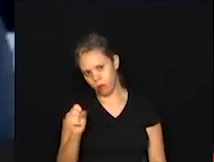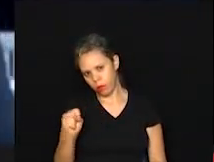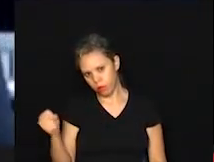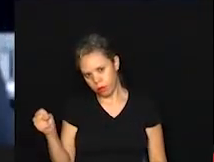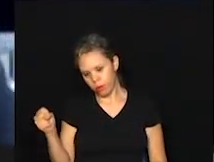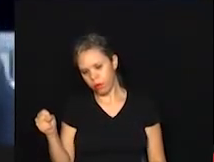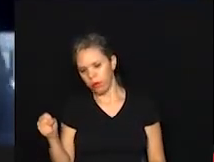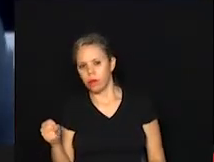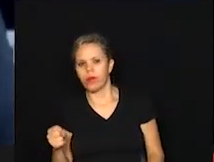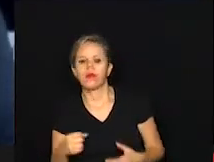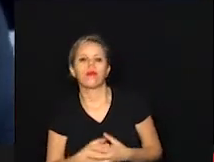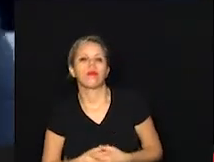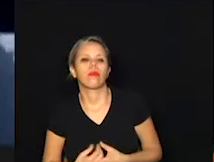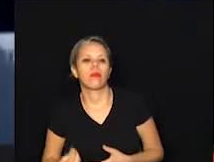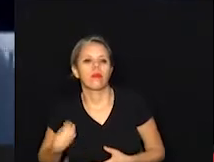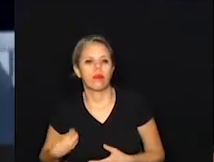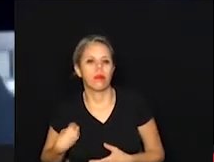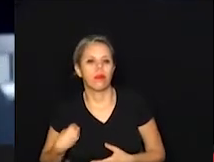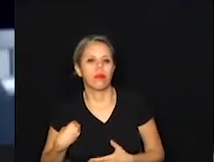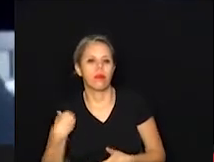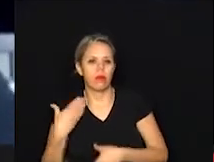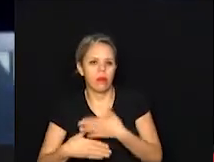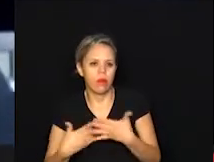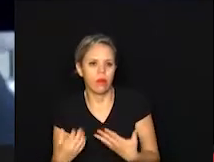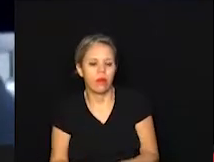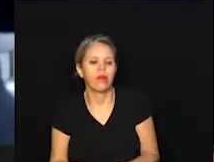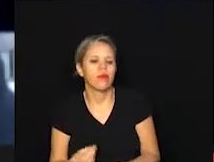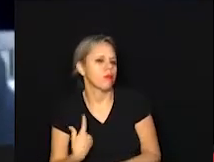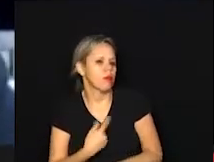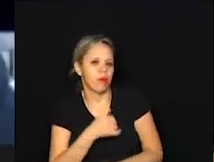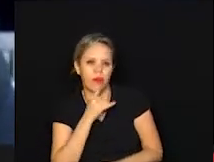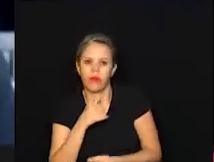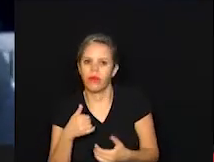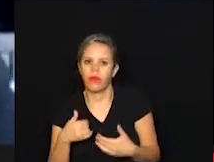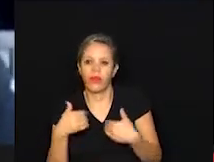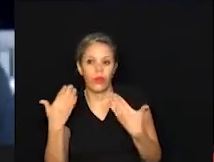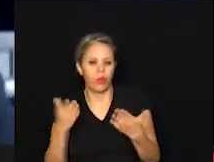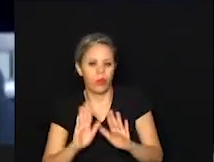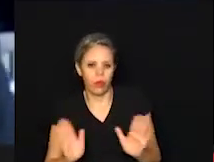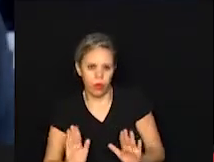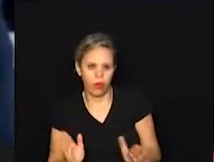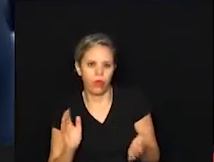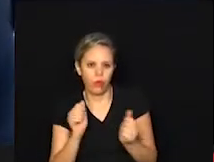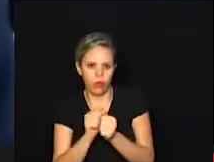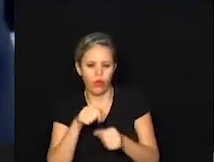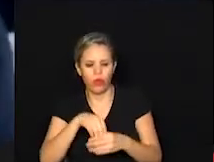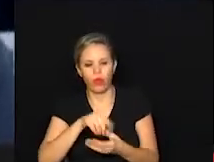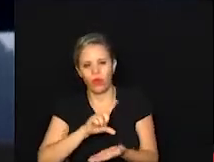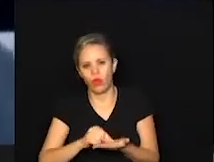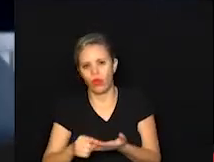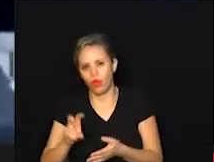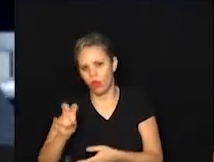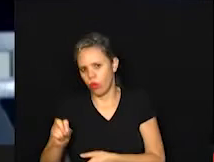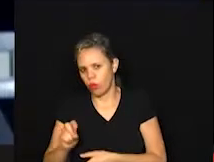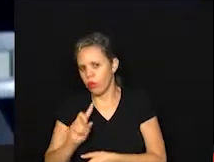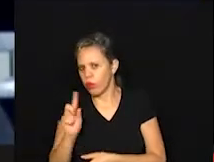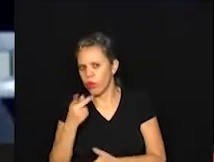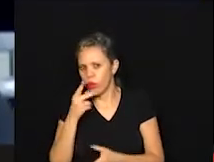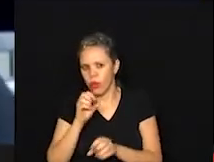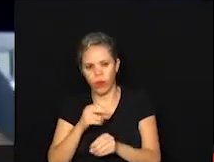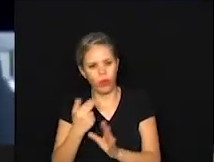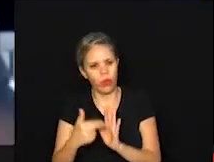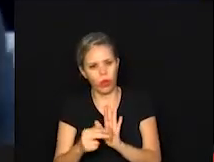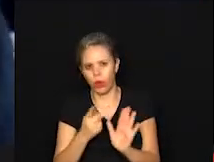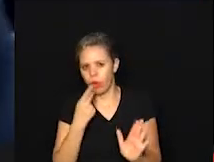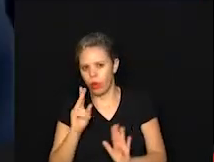12.288. Então, nós estamos em consecução, nós não estamos fora. Outra coisa, o artigo 50 não disciplina nome,